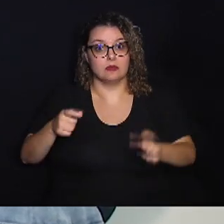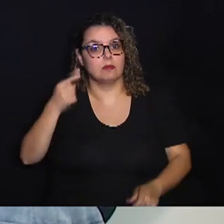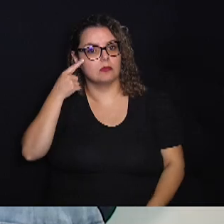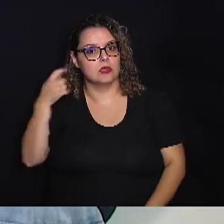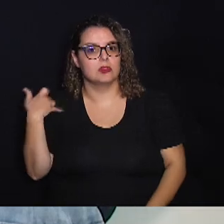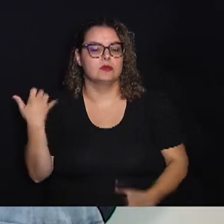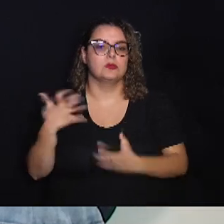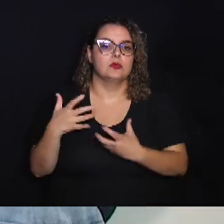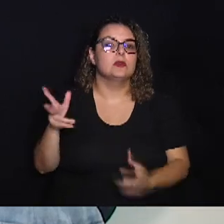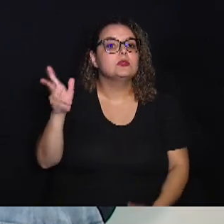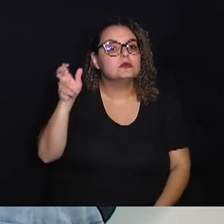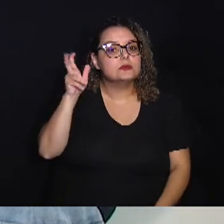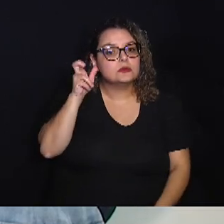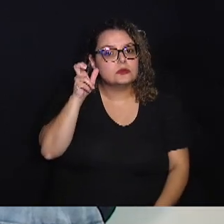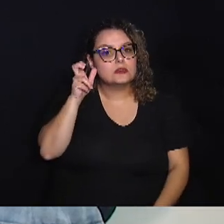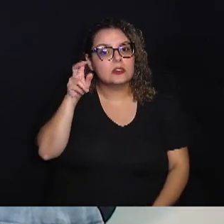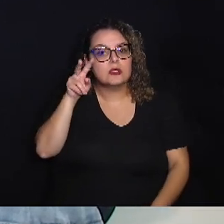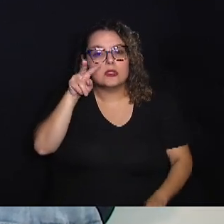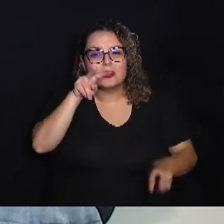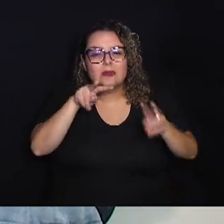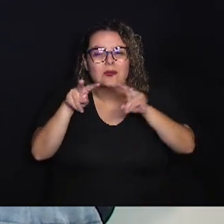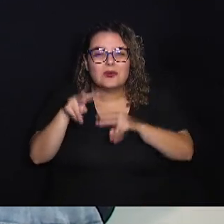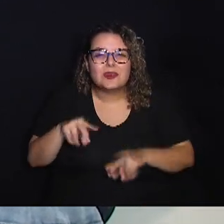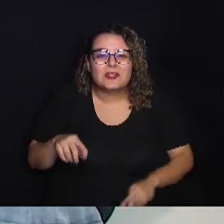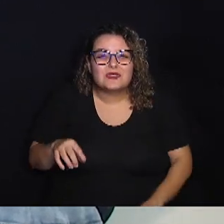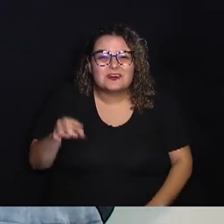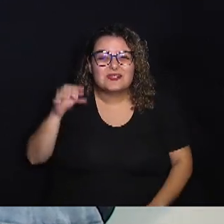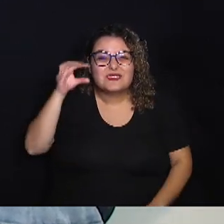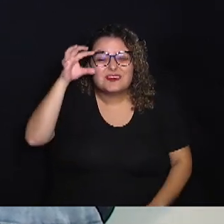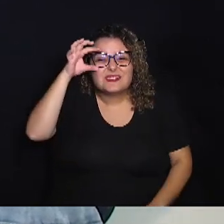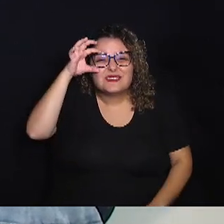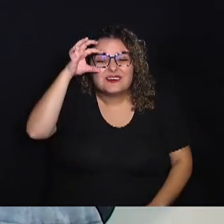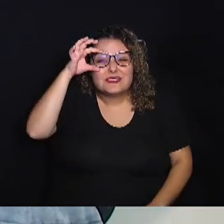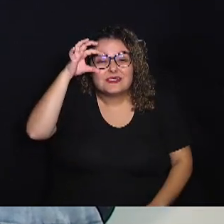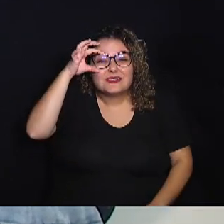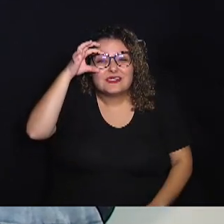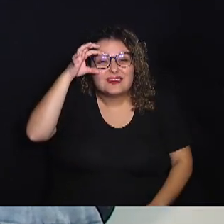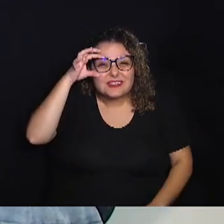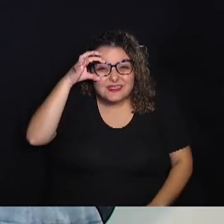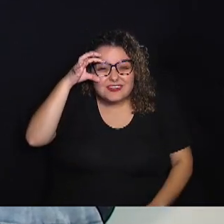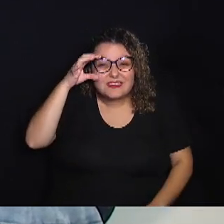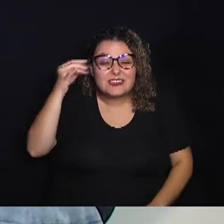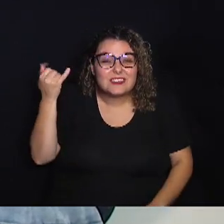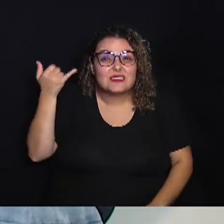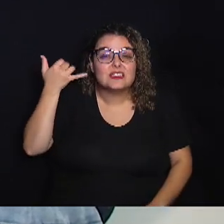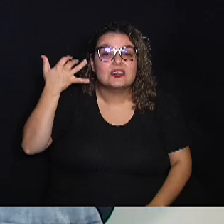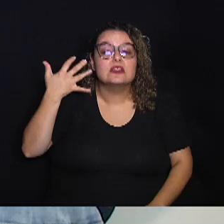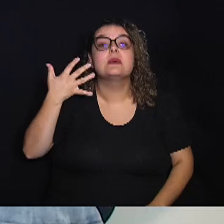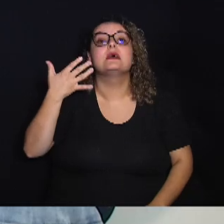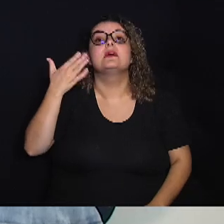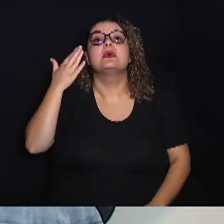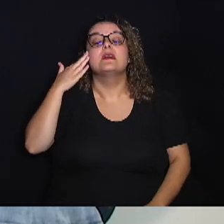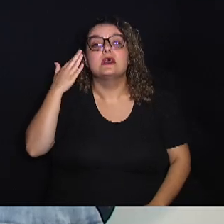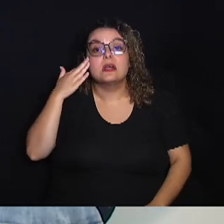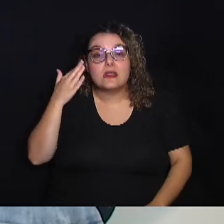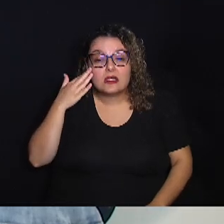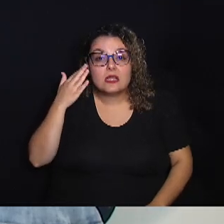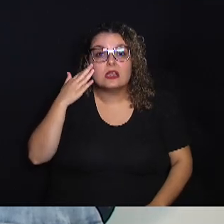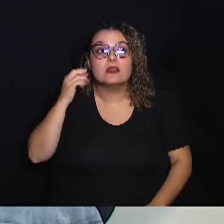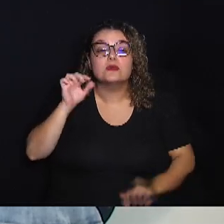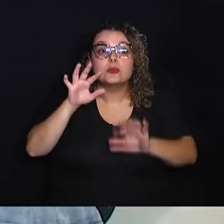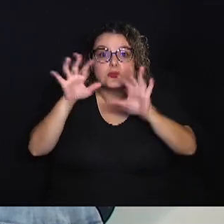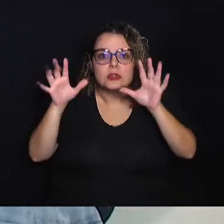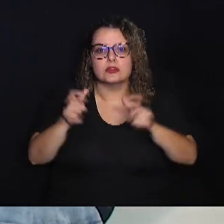estar ouvindo, vendo um espetáculo, e se tem uma audiodescrição, ele consegue entender melhor um espetáculo, porque na